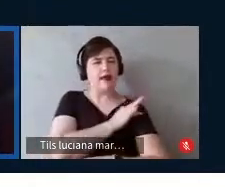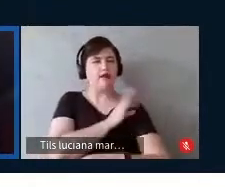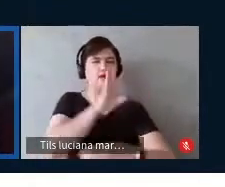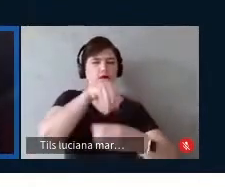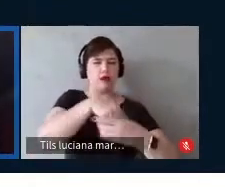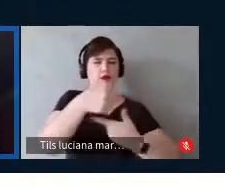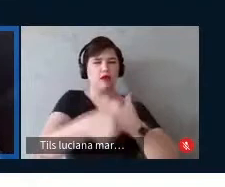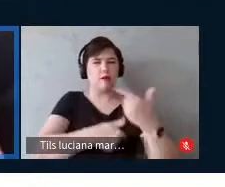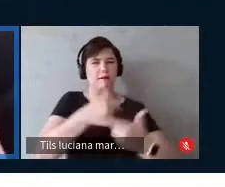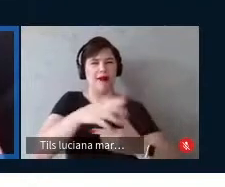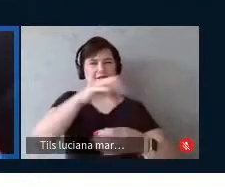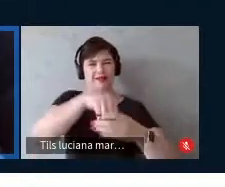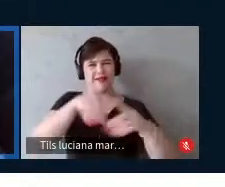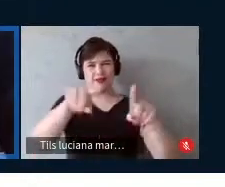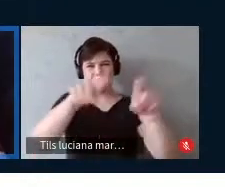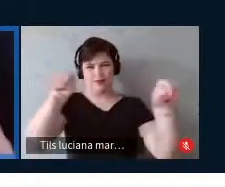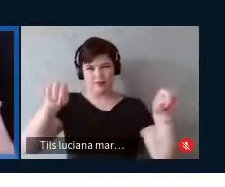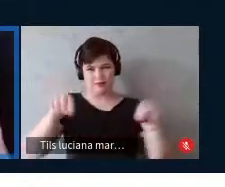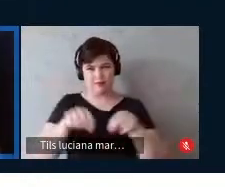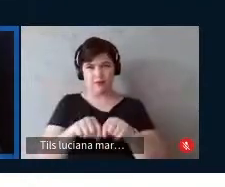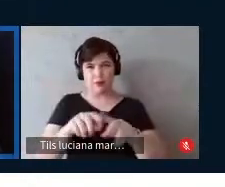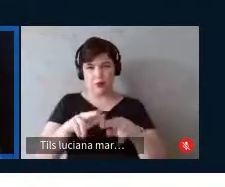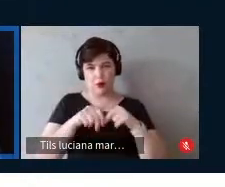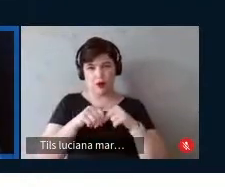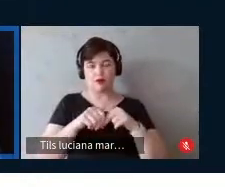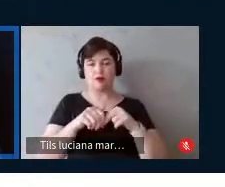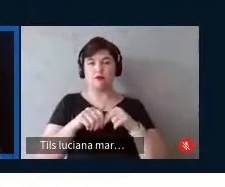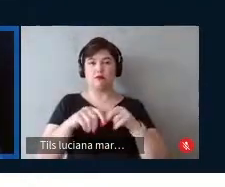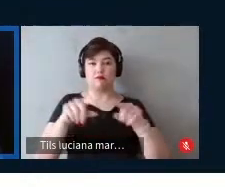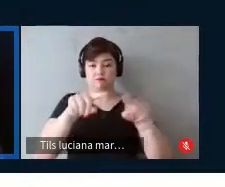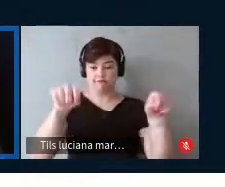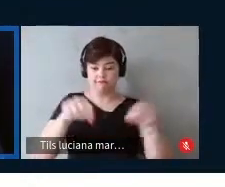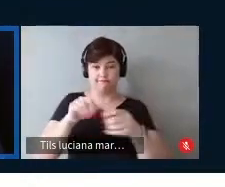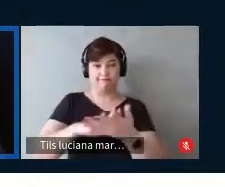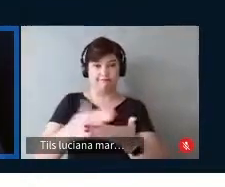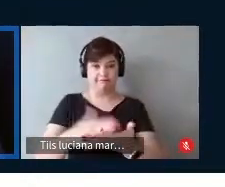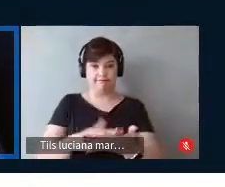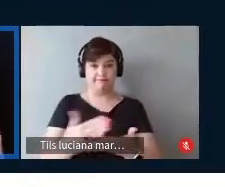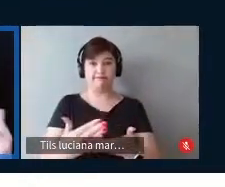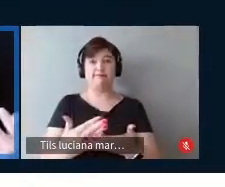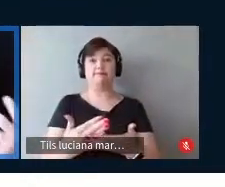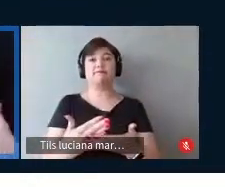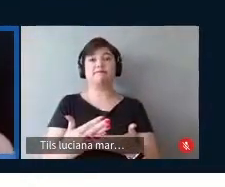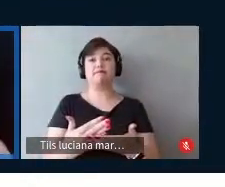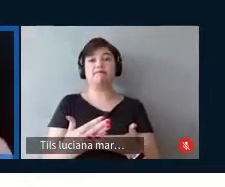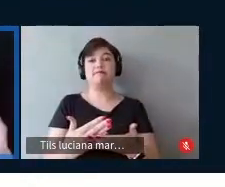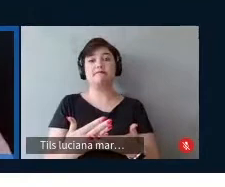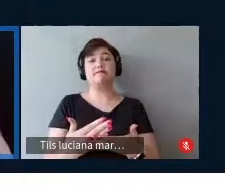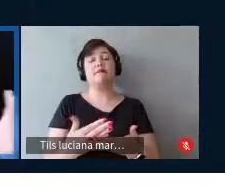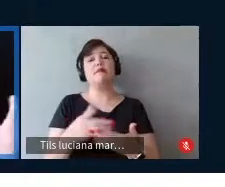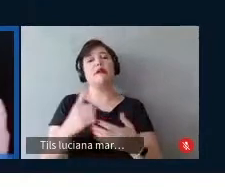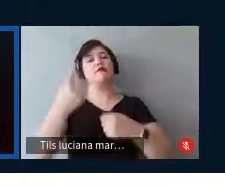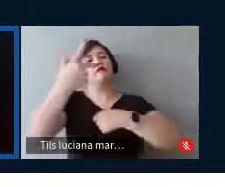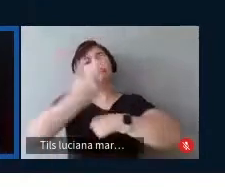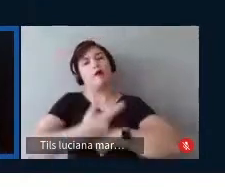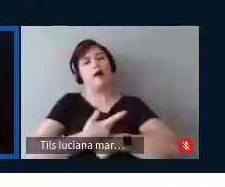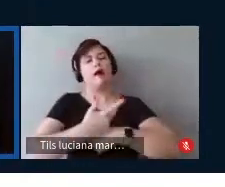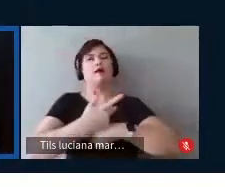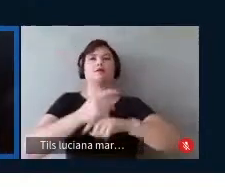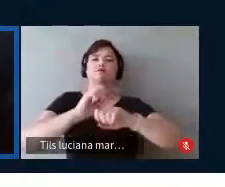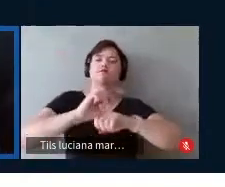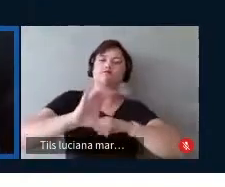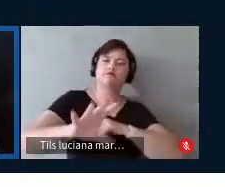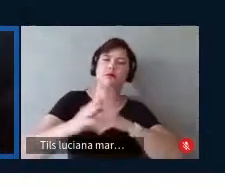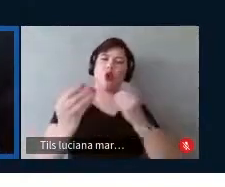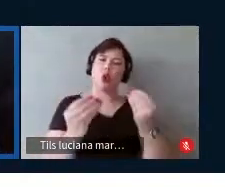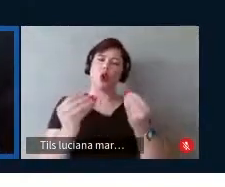dentro da cabine, por ser audiovisual, porque é uma cabine de língua de sinais, e isso é filmado, transmitido,